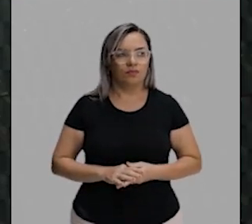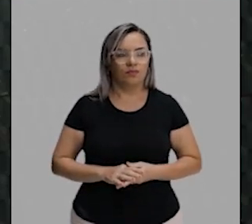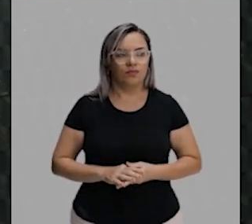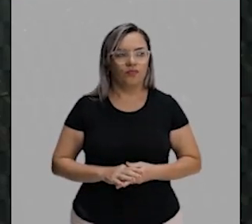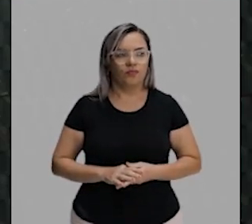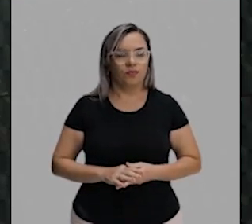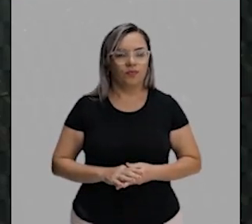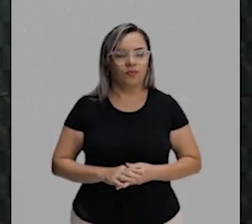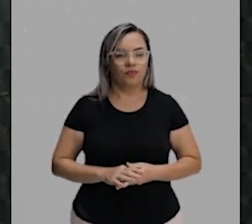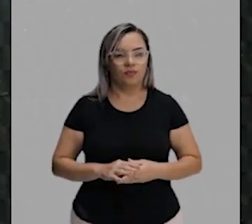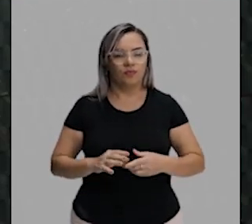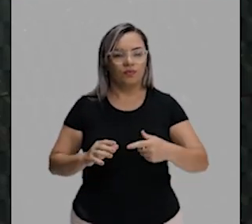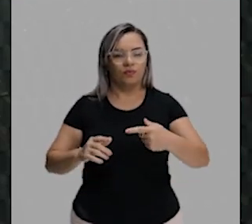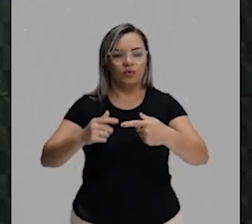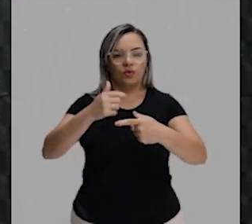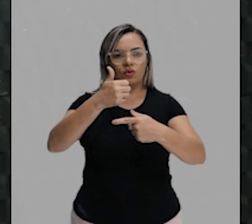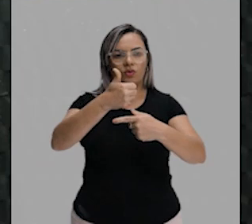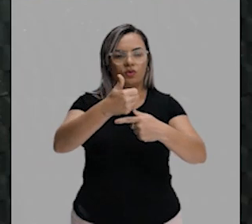1/4